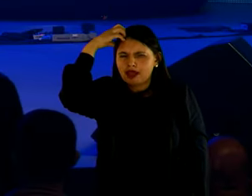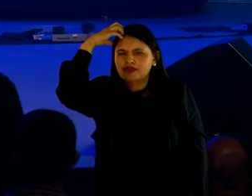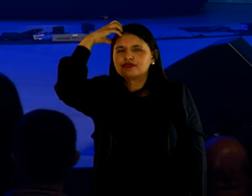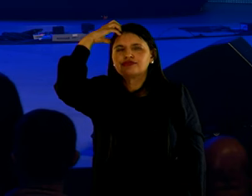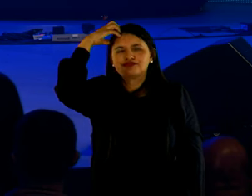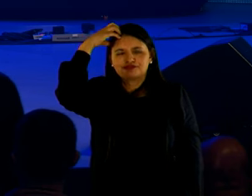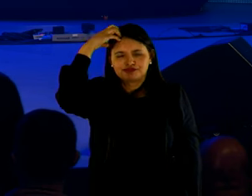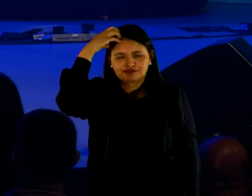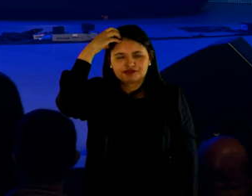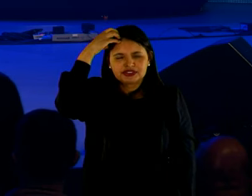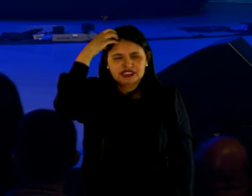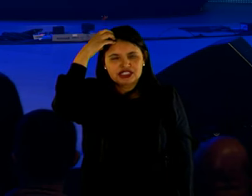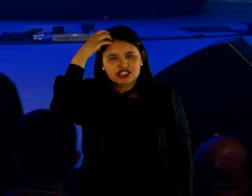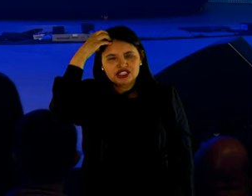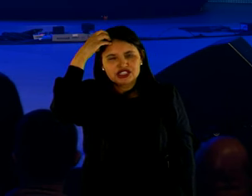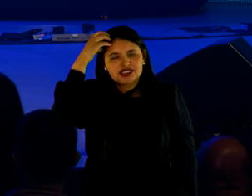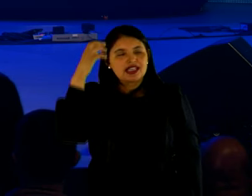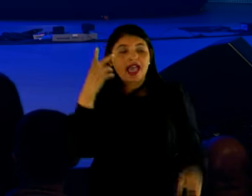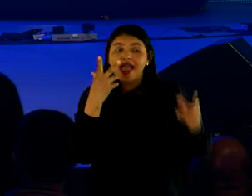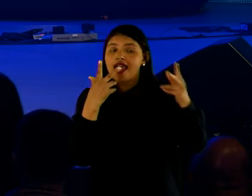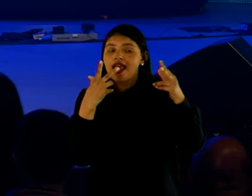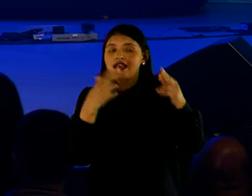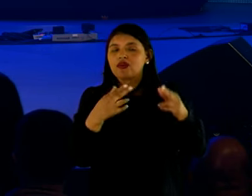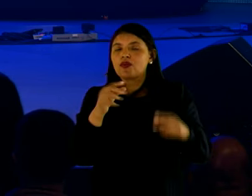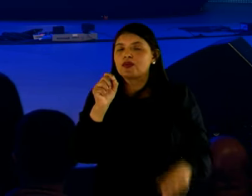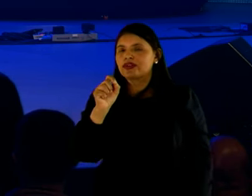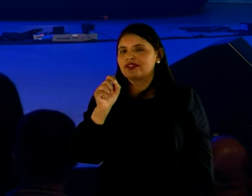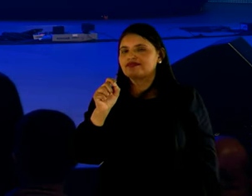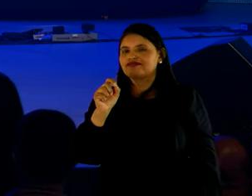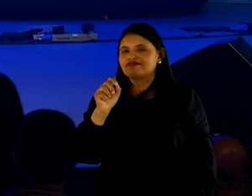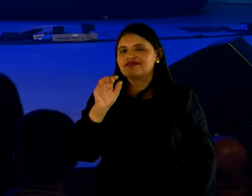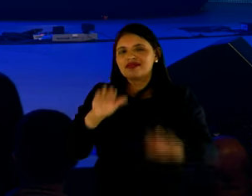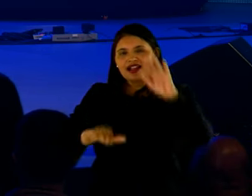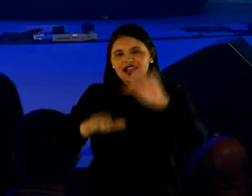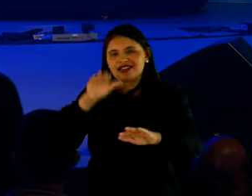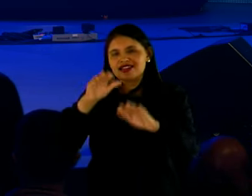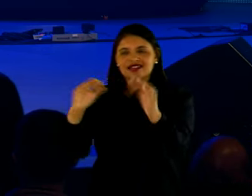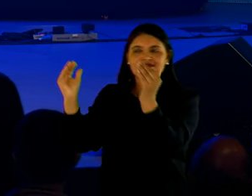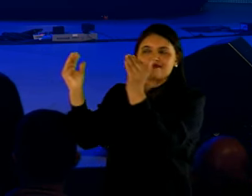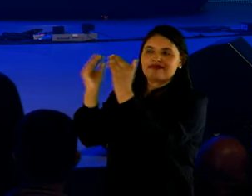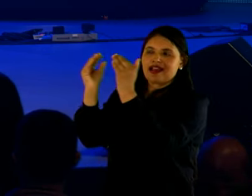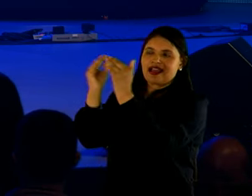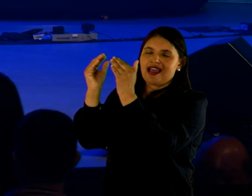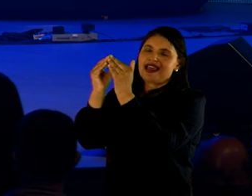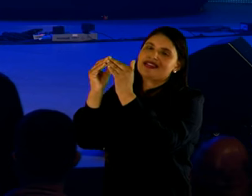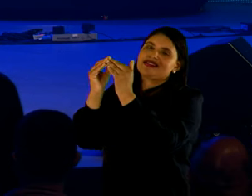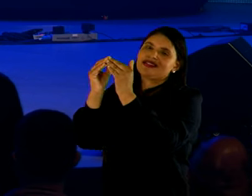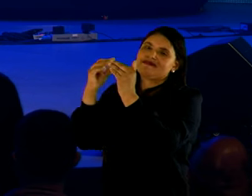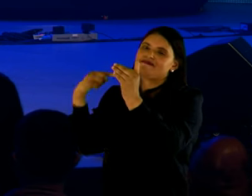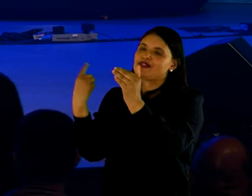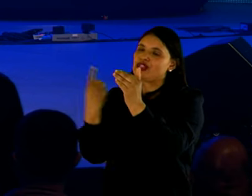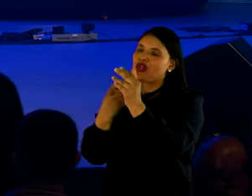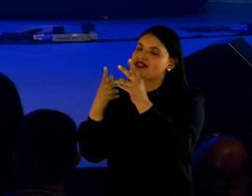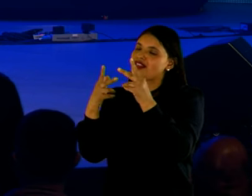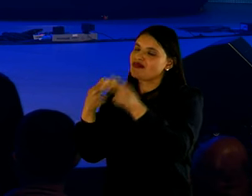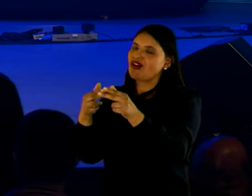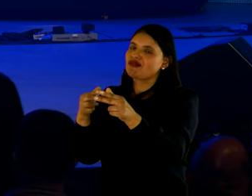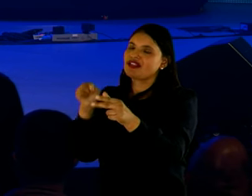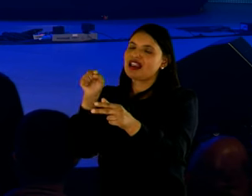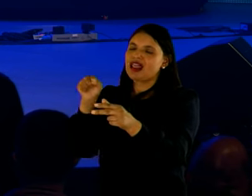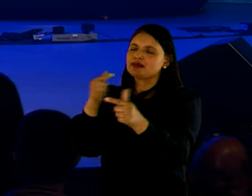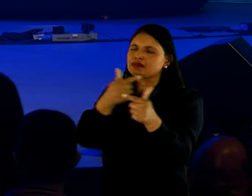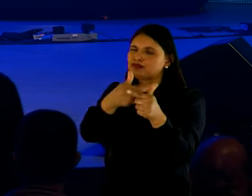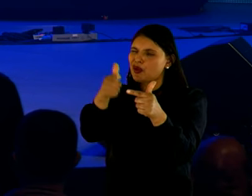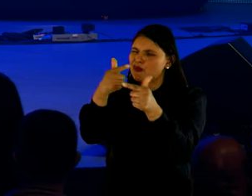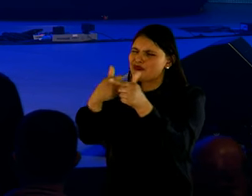turbulência e o culpado é você. Porque ainda você não se posicionou como mulher de Deus ou como